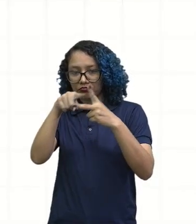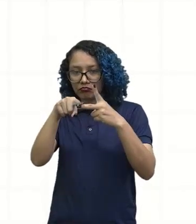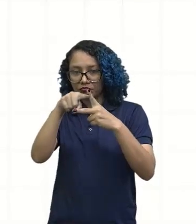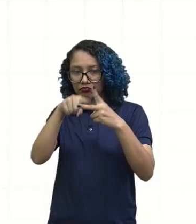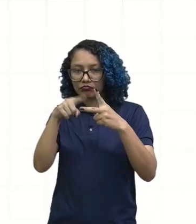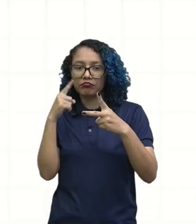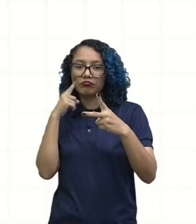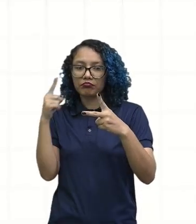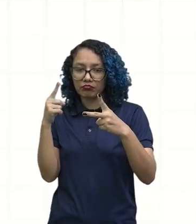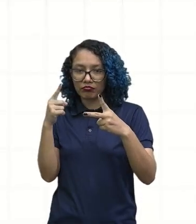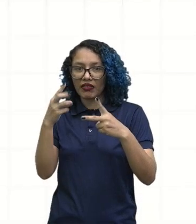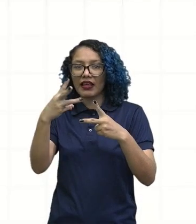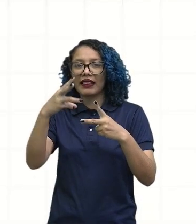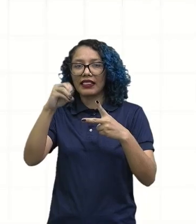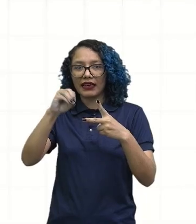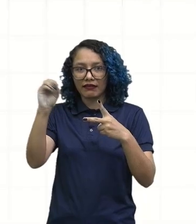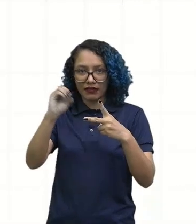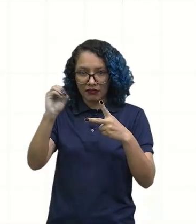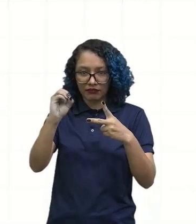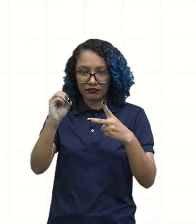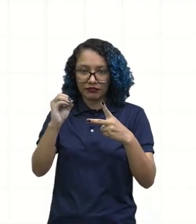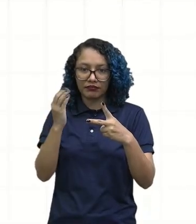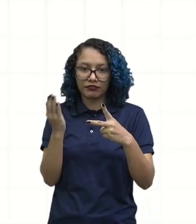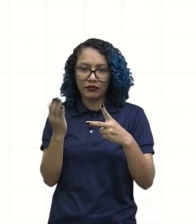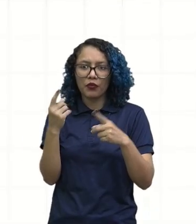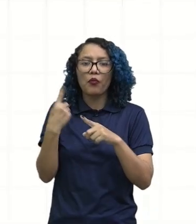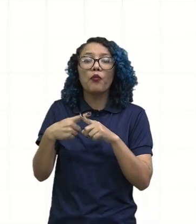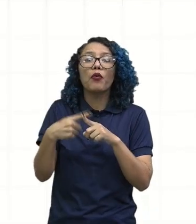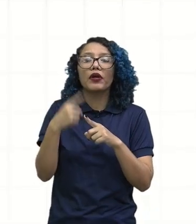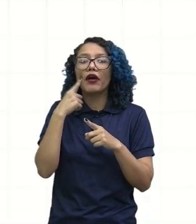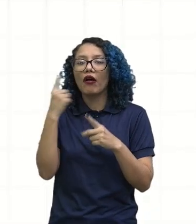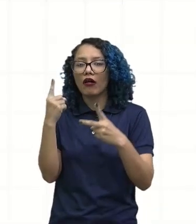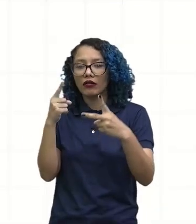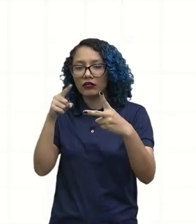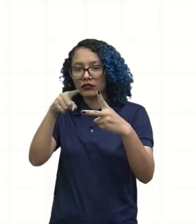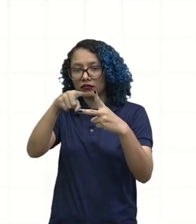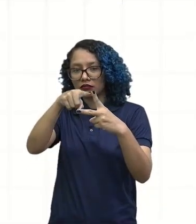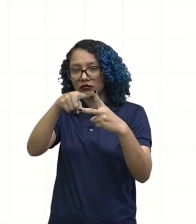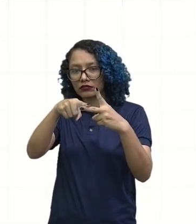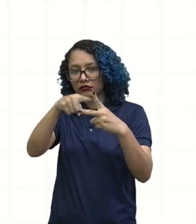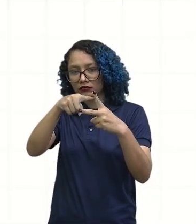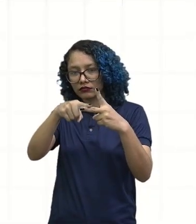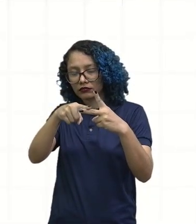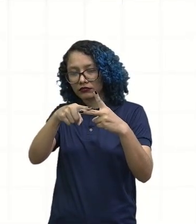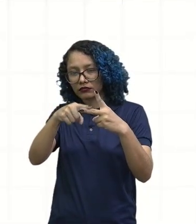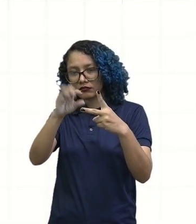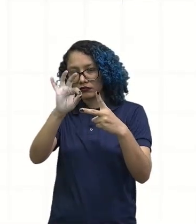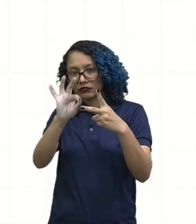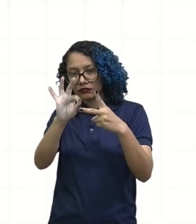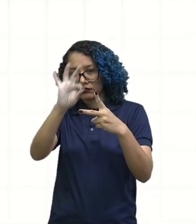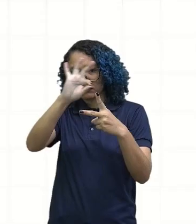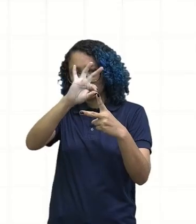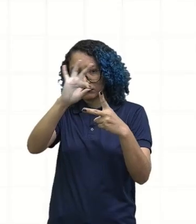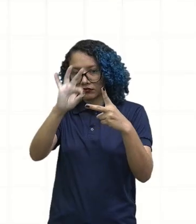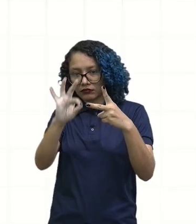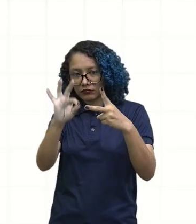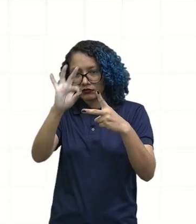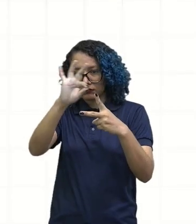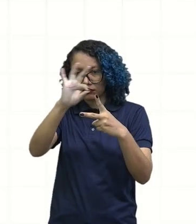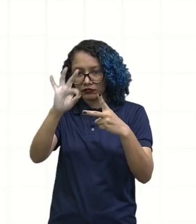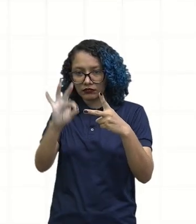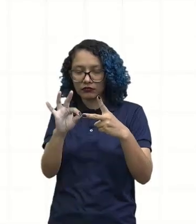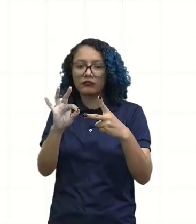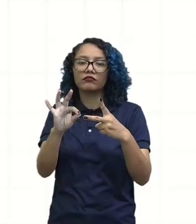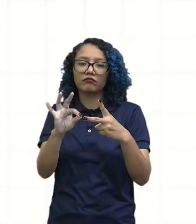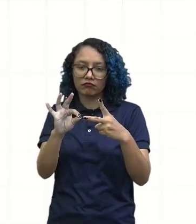ângulo ele mede 30 graus. Olha para cá, por que é 30? Porque eu estou medindo aqui, ó, por aqui. Então esse ângulo BAC,